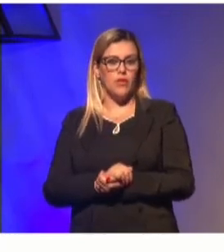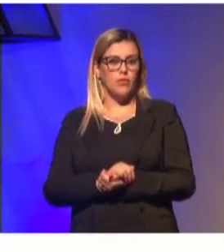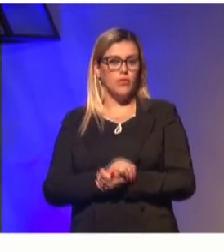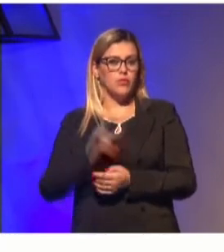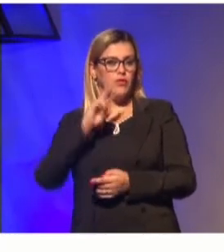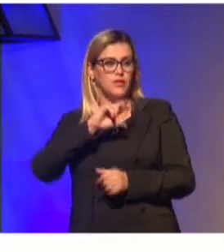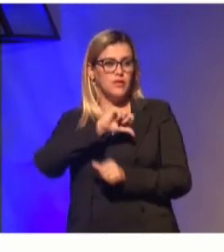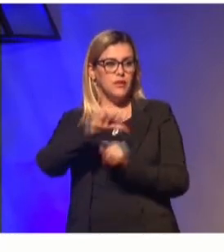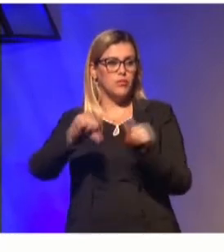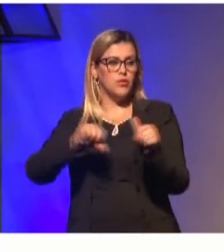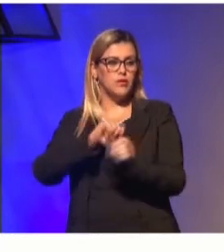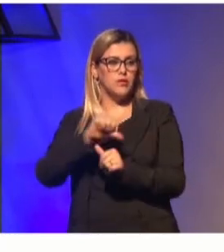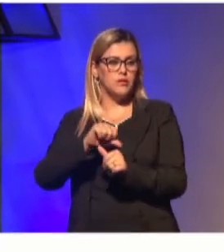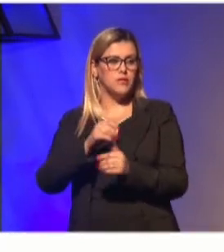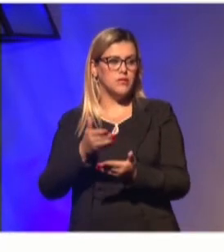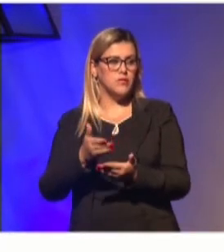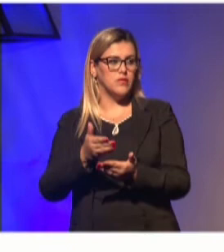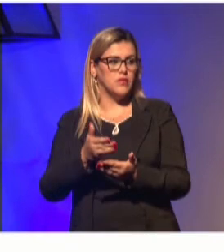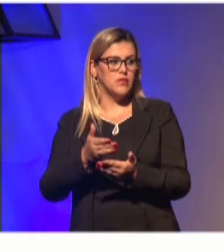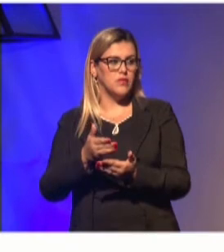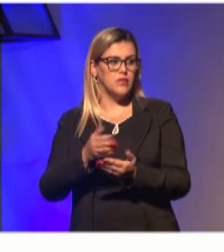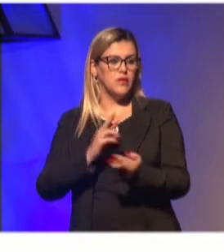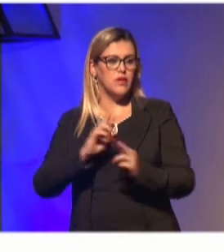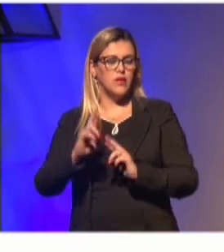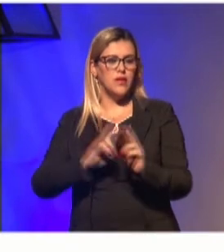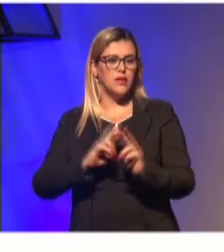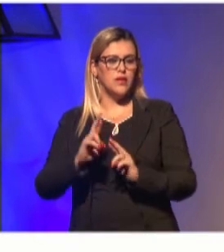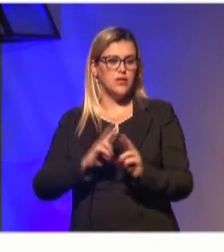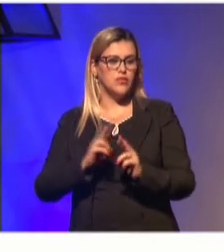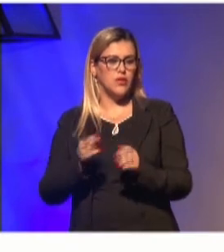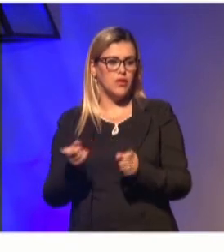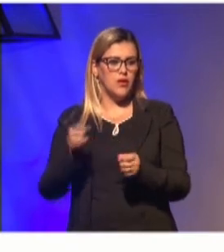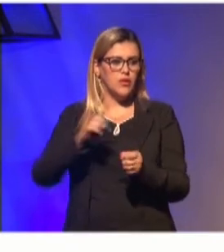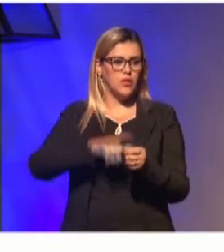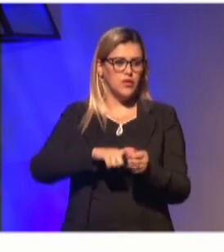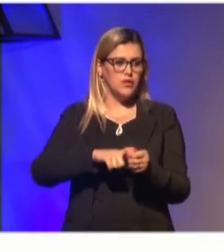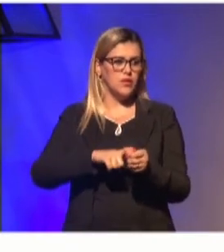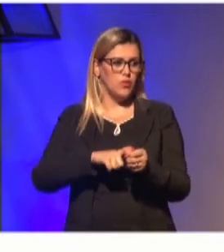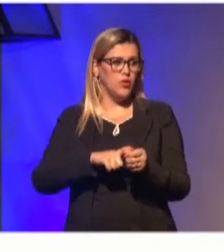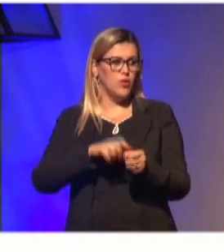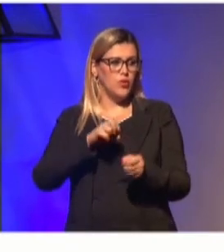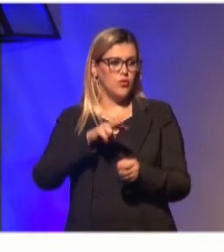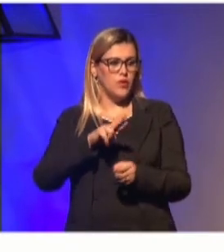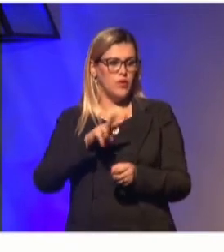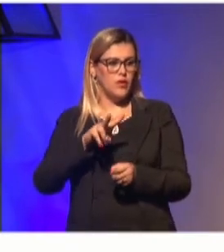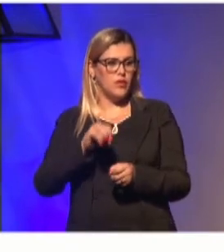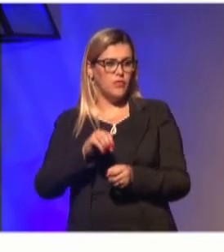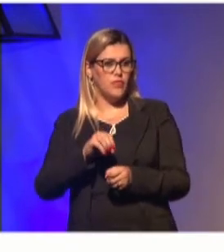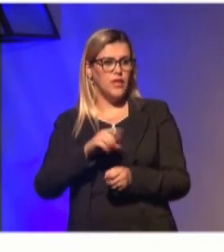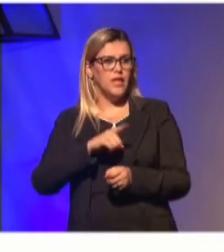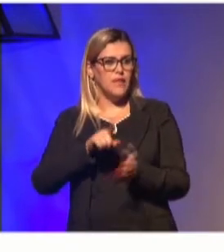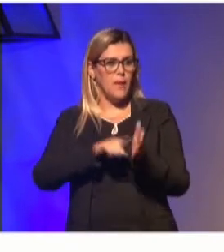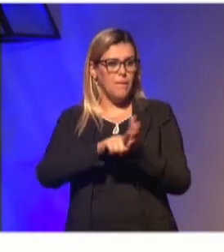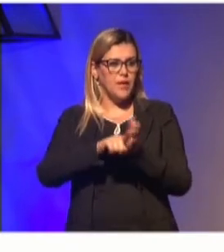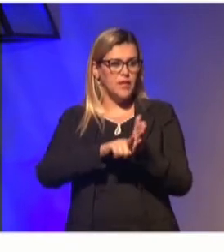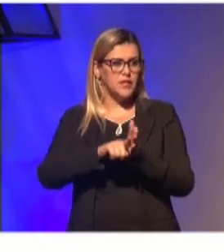translação disso, relacionada à regeneração do sistema nervoso periférico, nós temos pesquisas